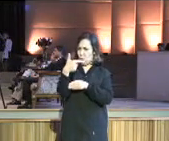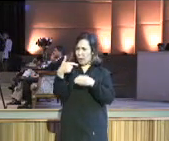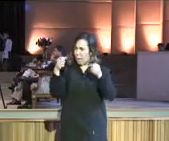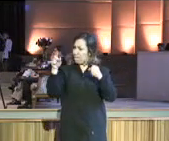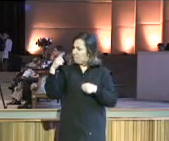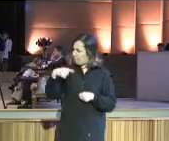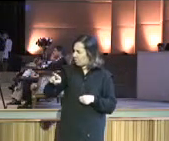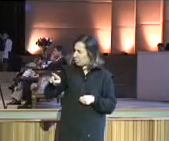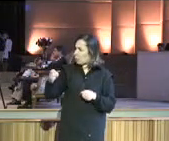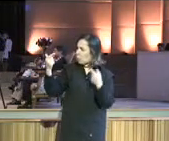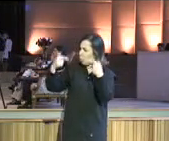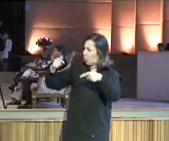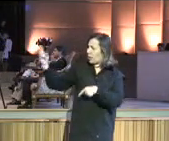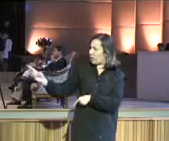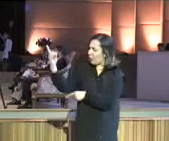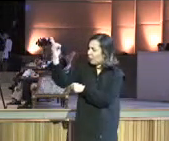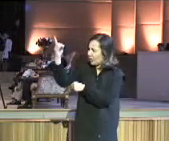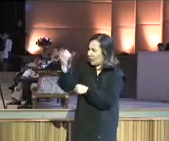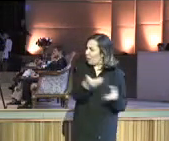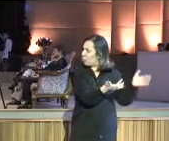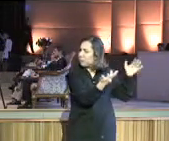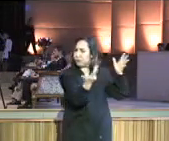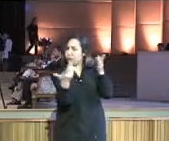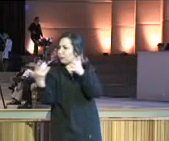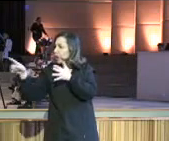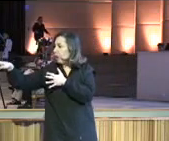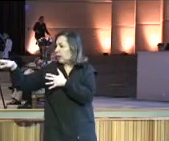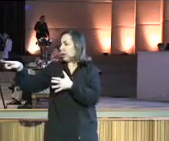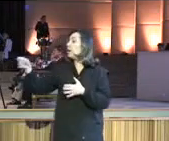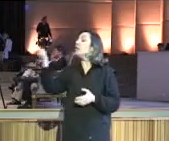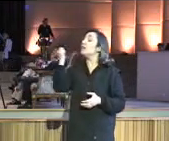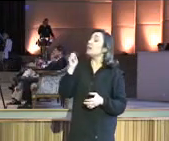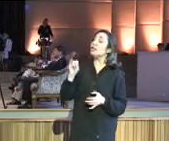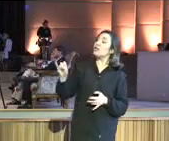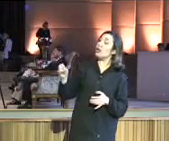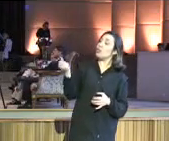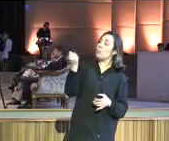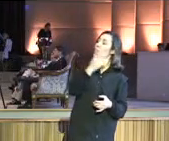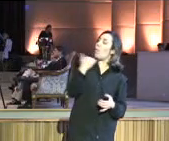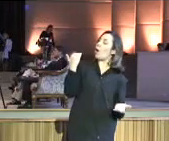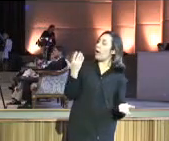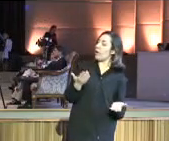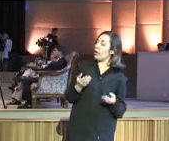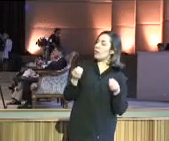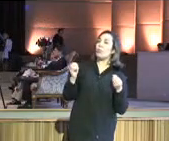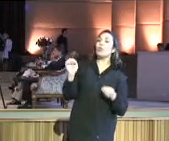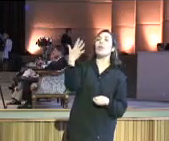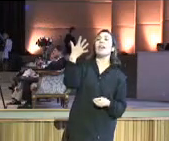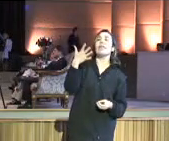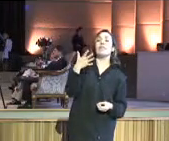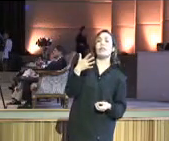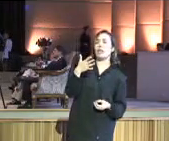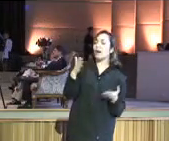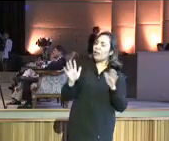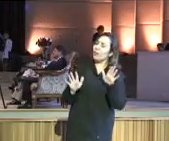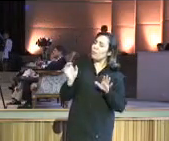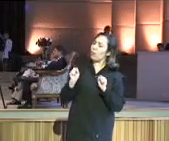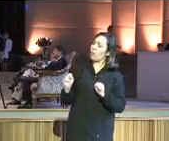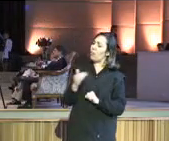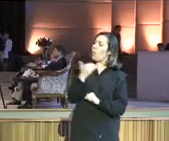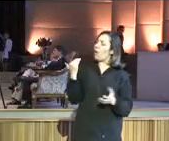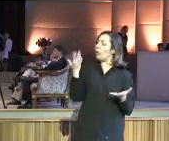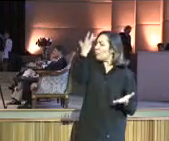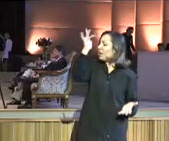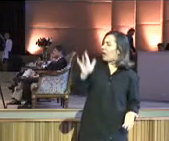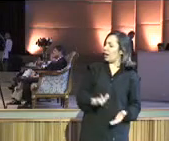É melhor o Senhor reunir todo o povo de Israel e todo o exército, e o Senhor comandar o exército e aniquilar tudo de uma vez,